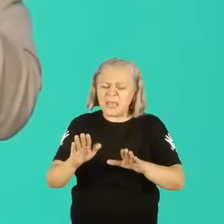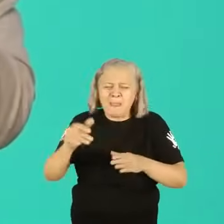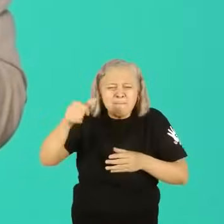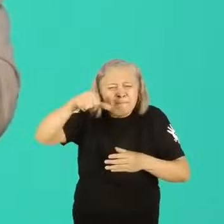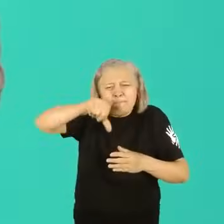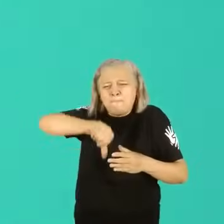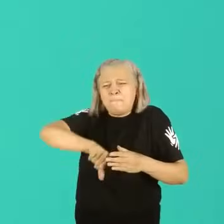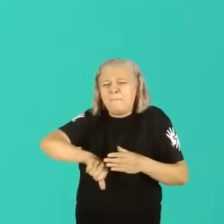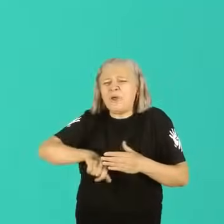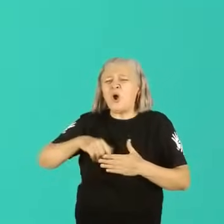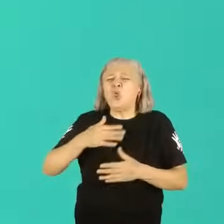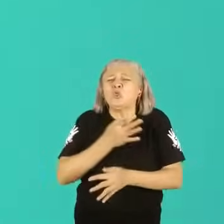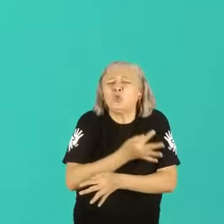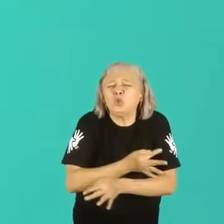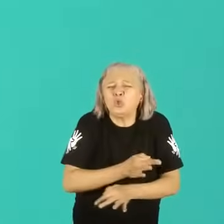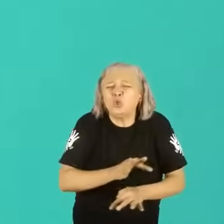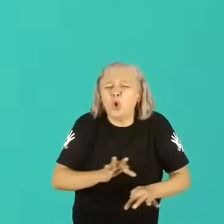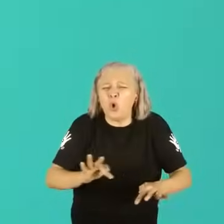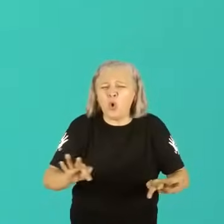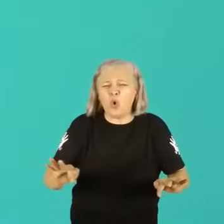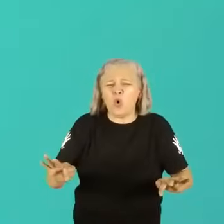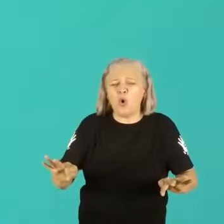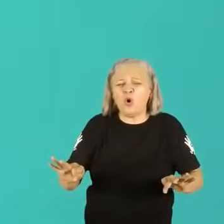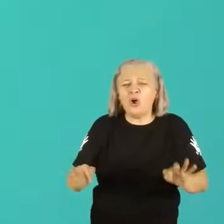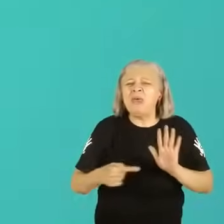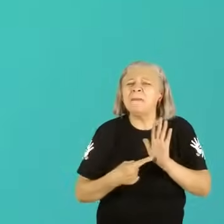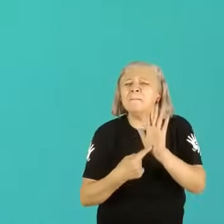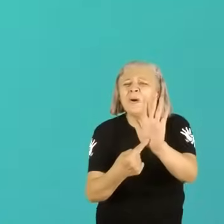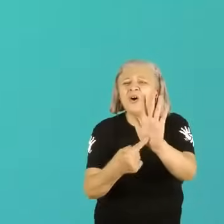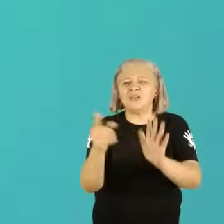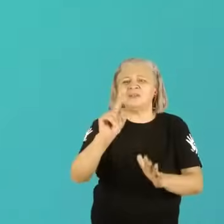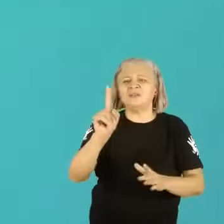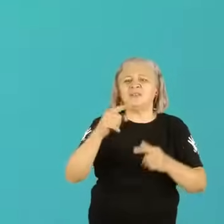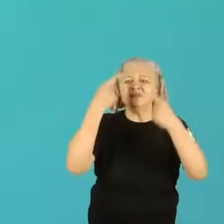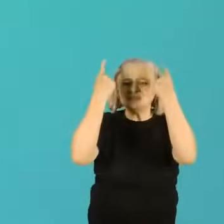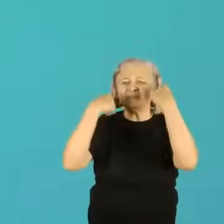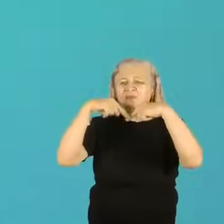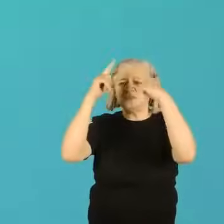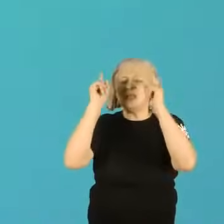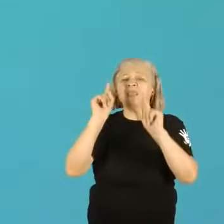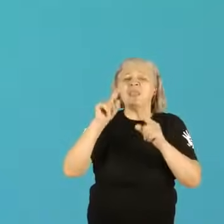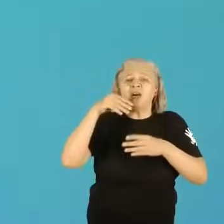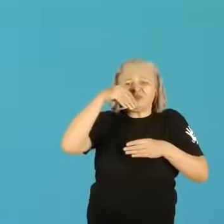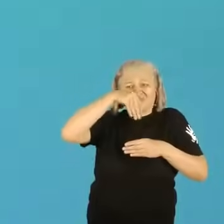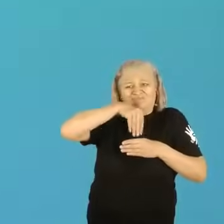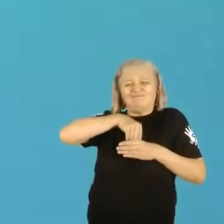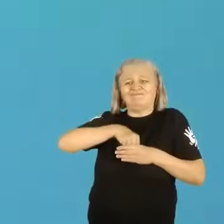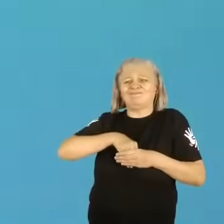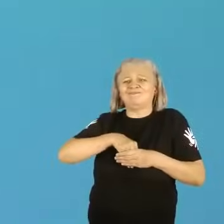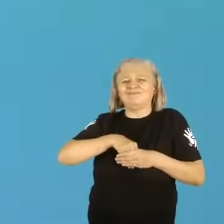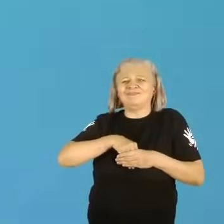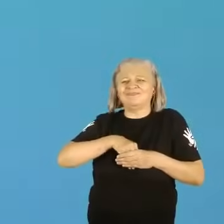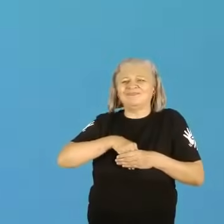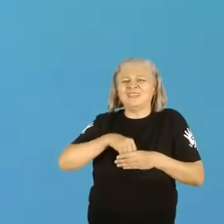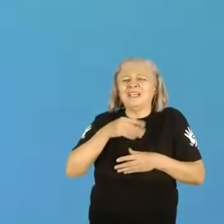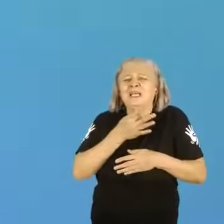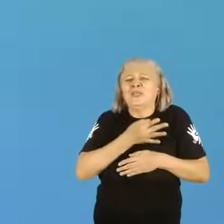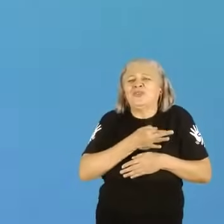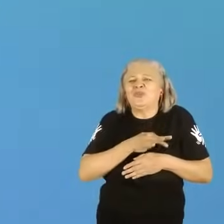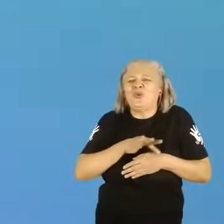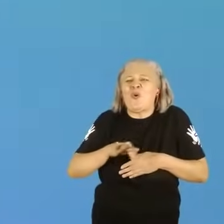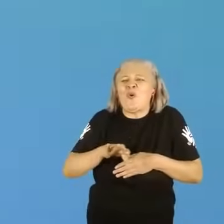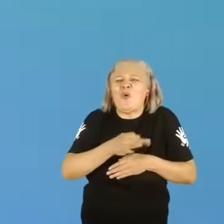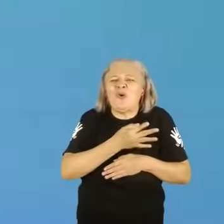do lado de fora, estão do lado de dentro. Às vezes disfarçadas por um sorriso, por